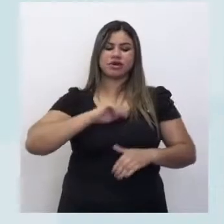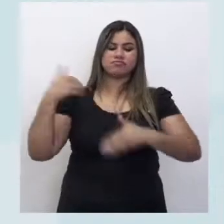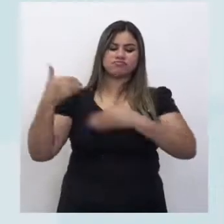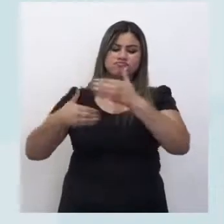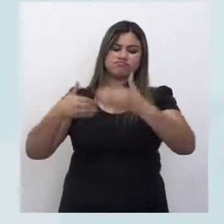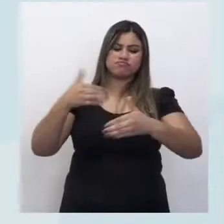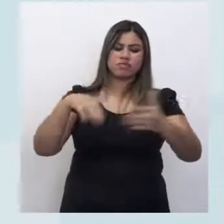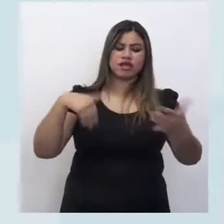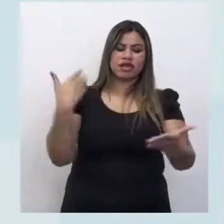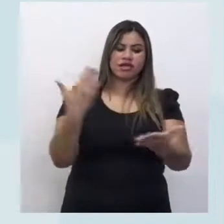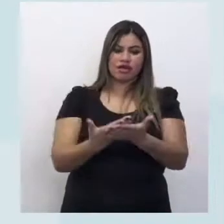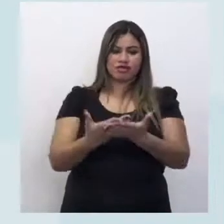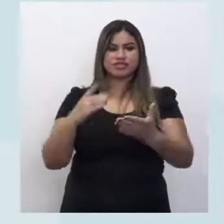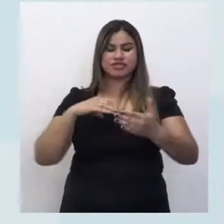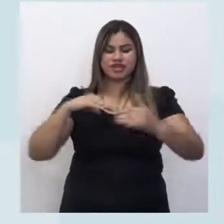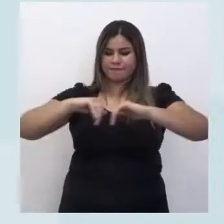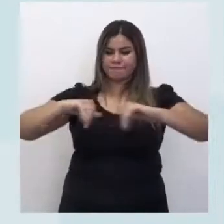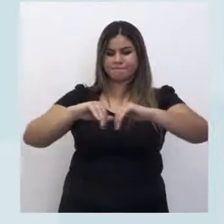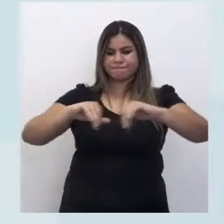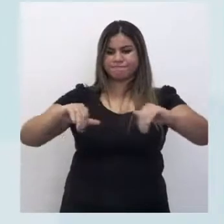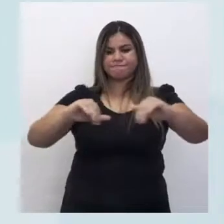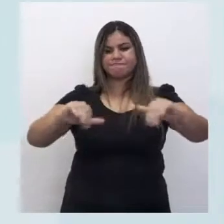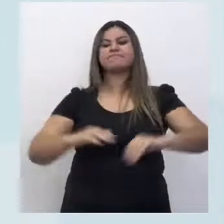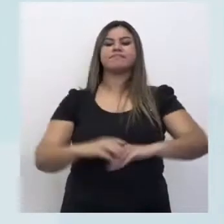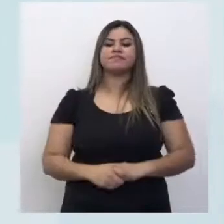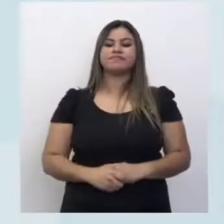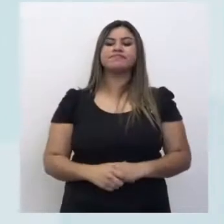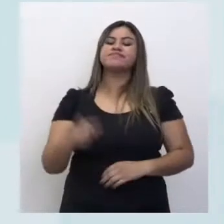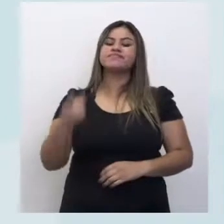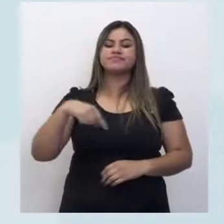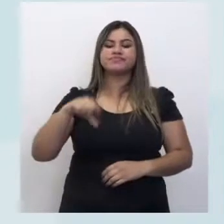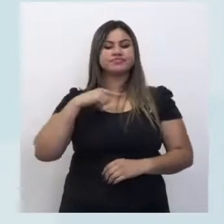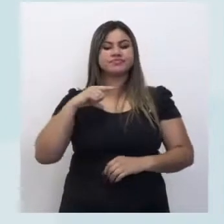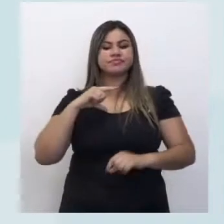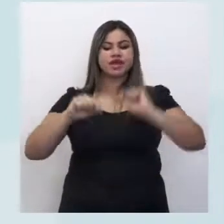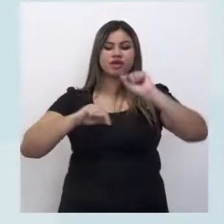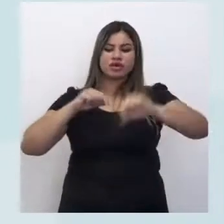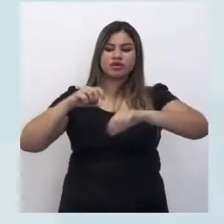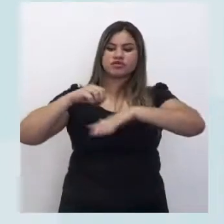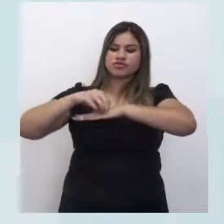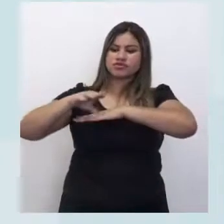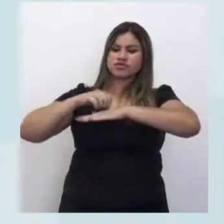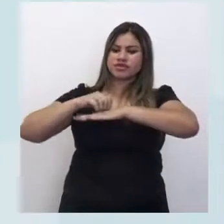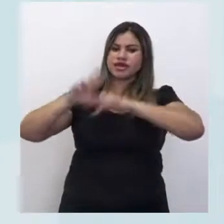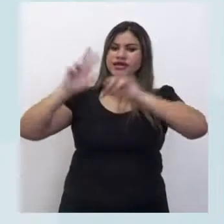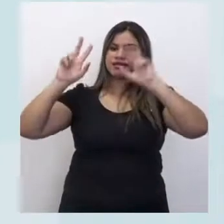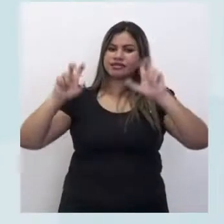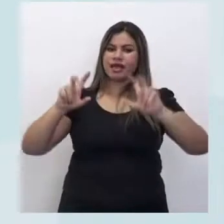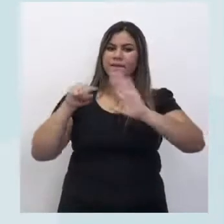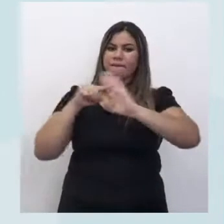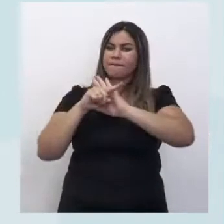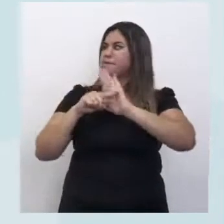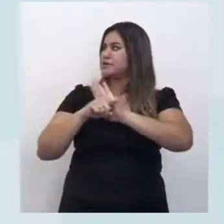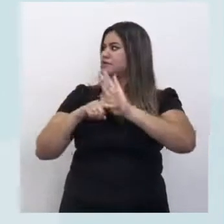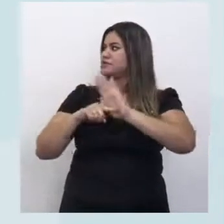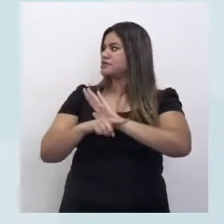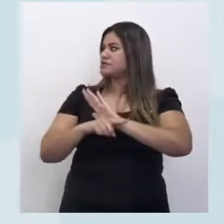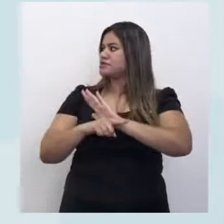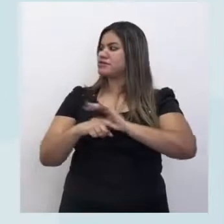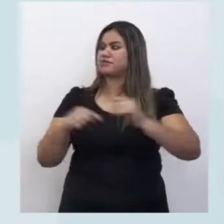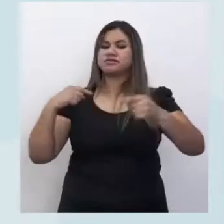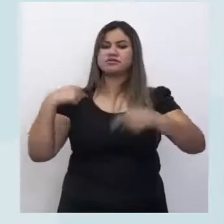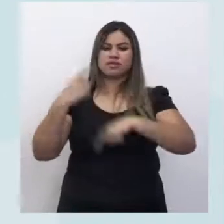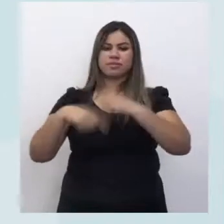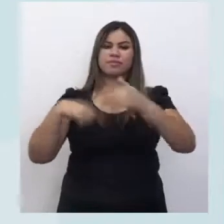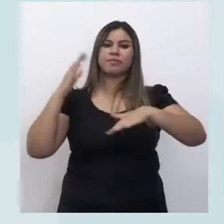ainda existem movimentos separatistas. Inclusive, nós temos aí uma sugestão de tema de pesquisa para vocês fazerem